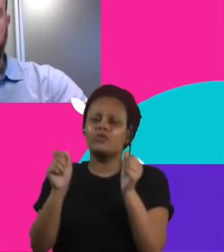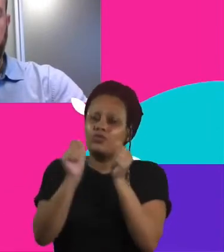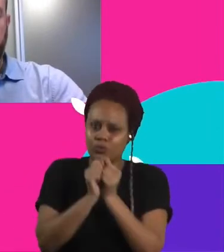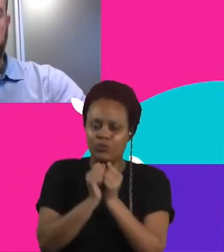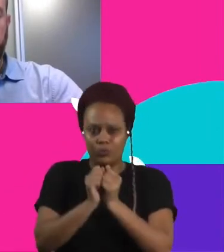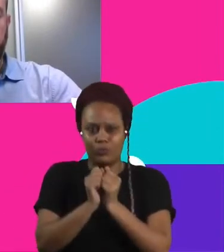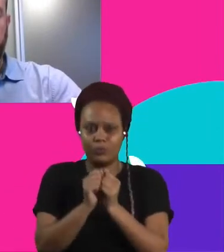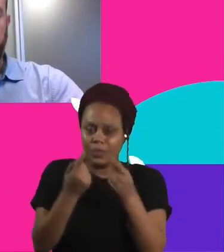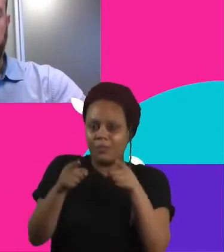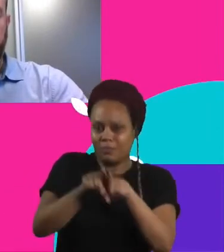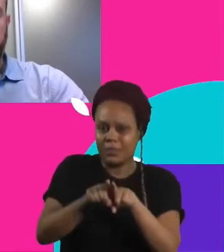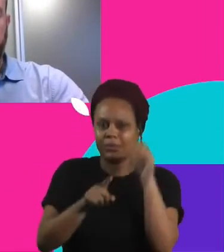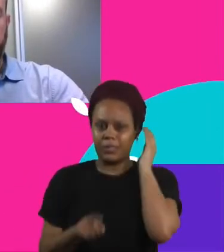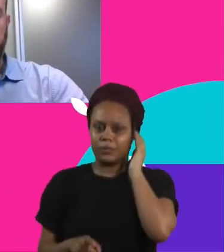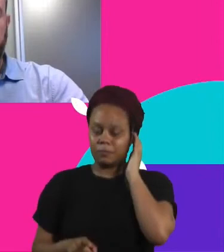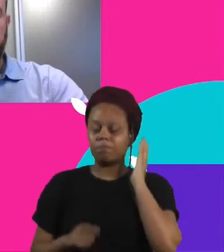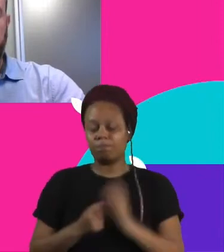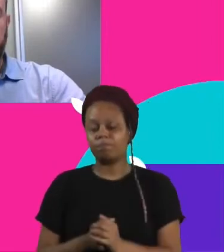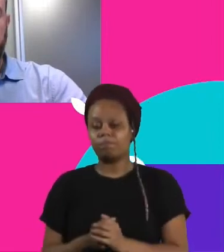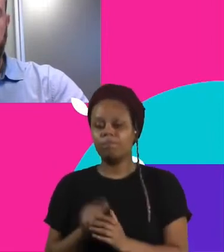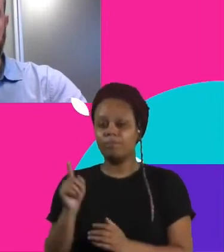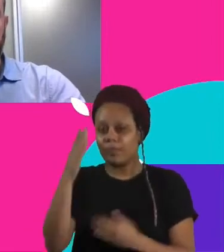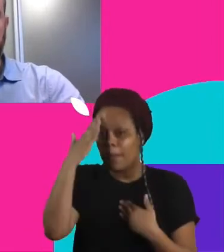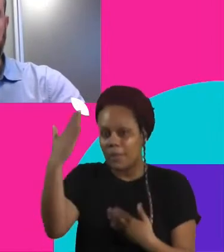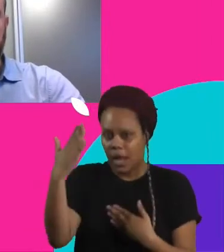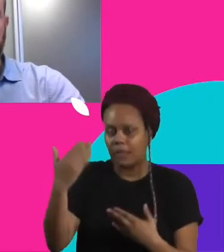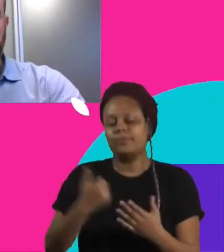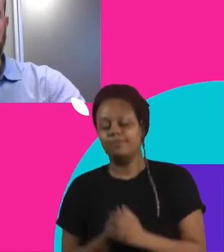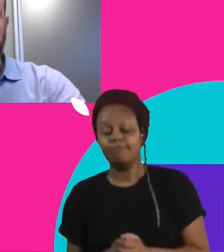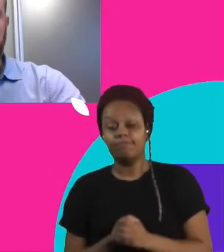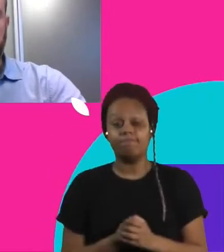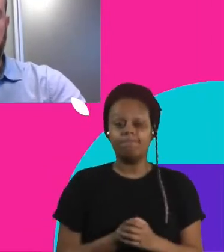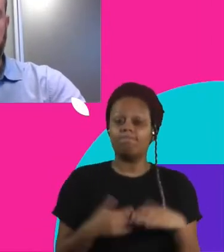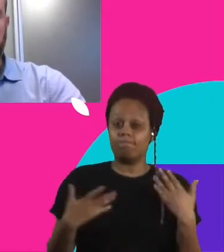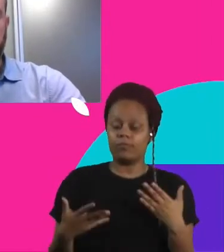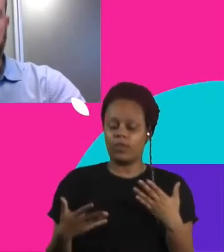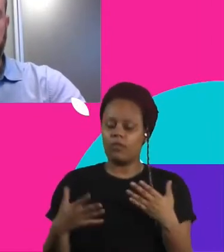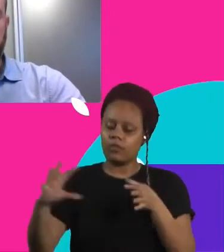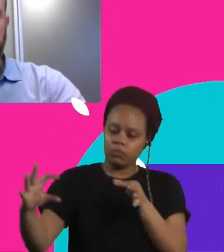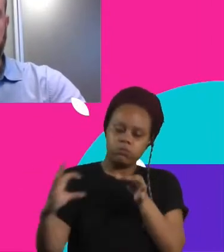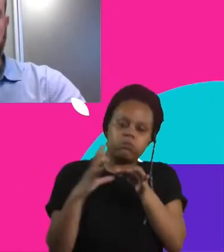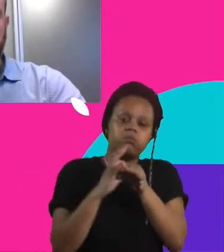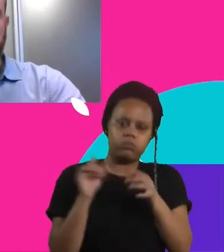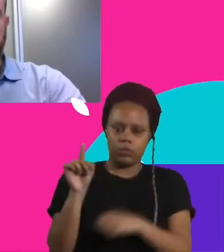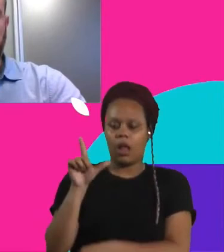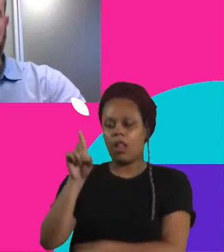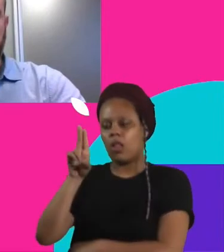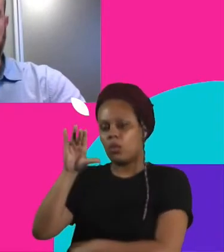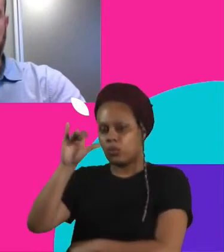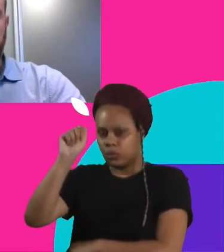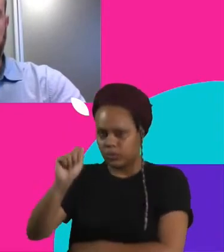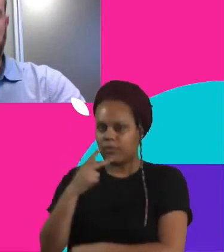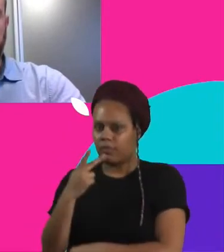contigo. Legal, legal. Obrigada, Fernanda. Obrigada, Lúcia. Eu vou fazer um link com o que a Lúcia colocou em termos